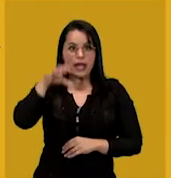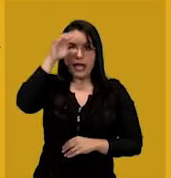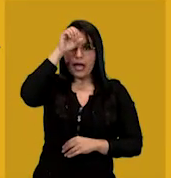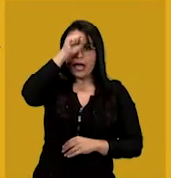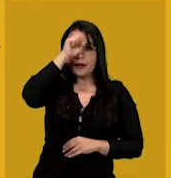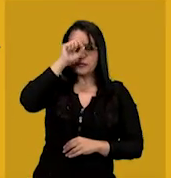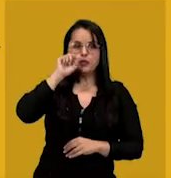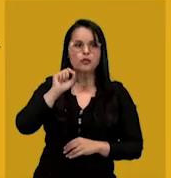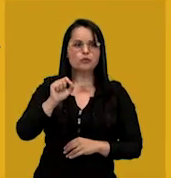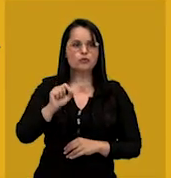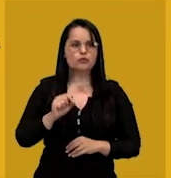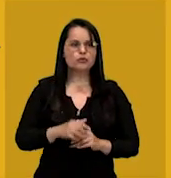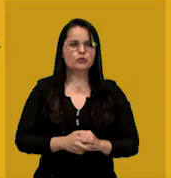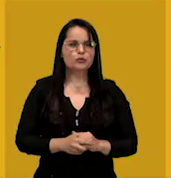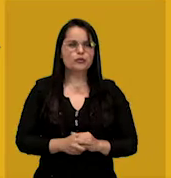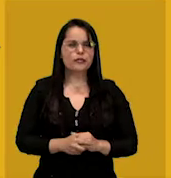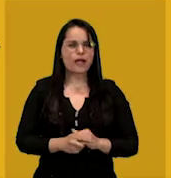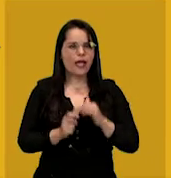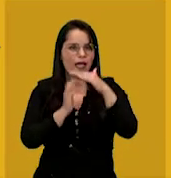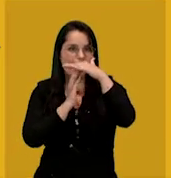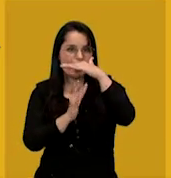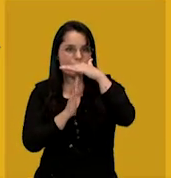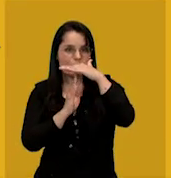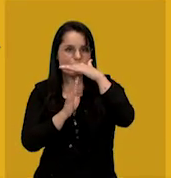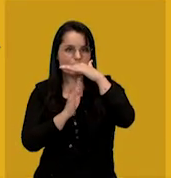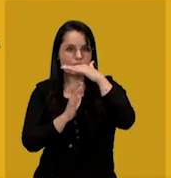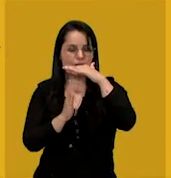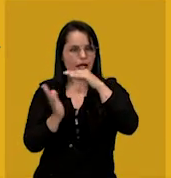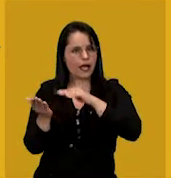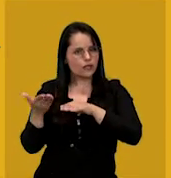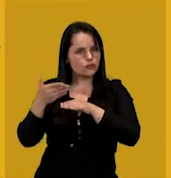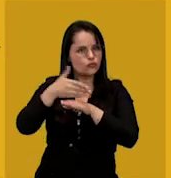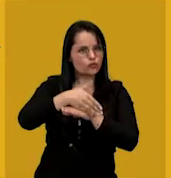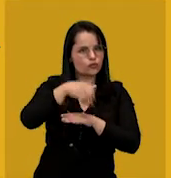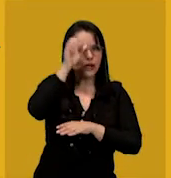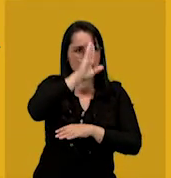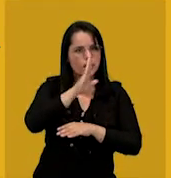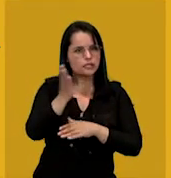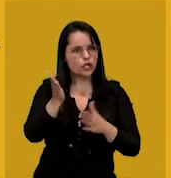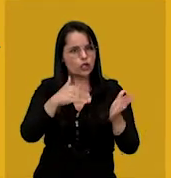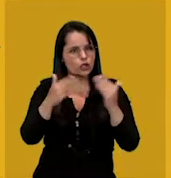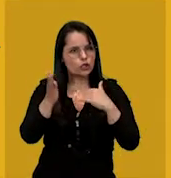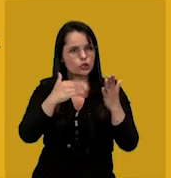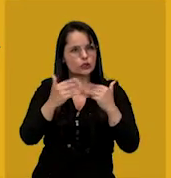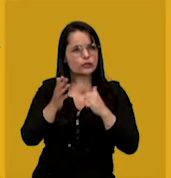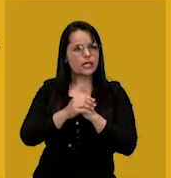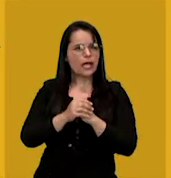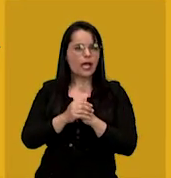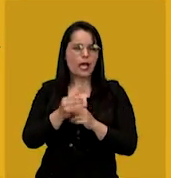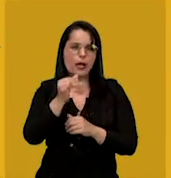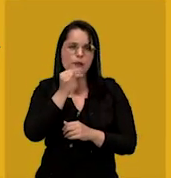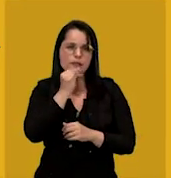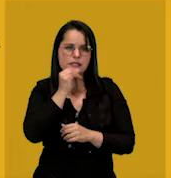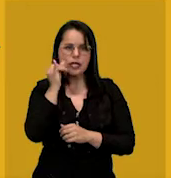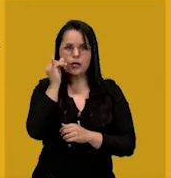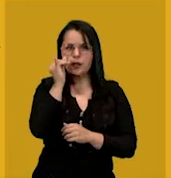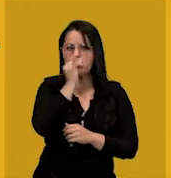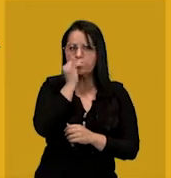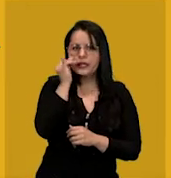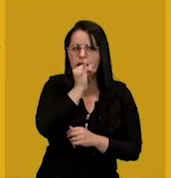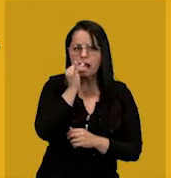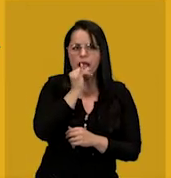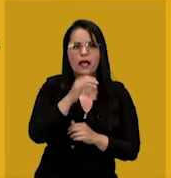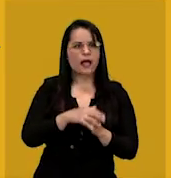Aprendemos sobre os imigrantes que vieram para o Brasil e trouxeram suas contribuições, como os italianos e alemães lá no